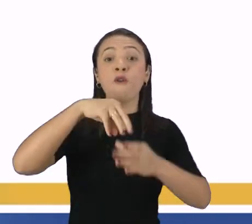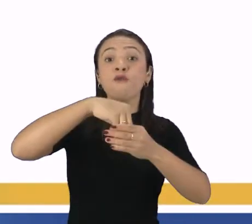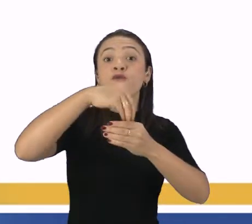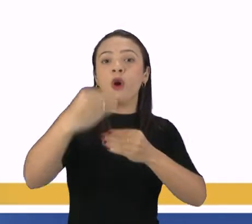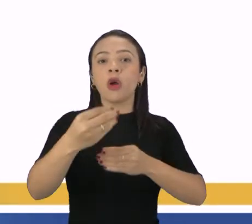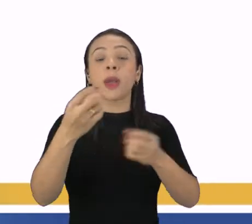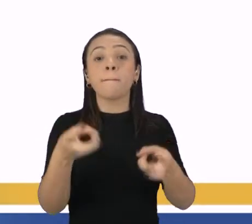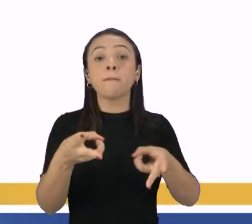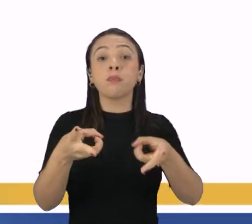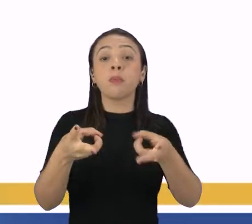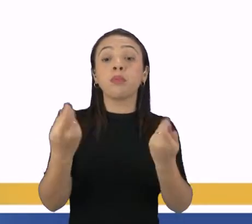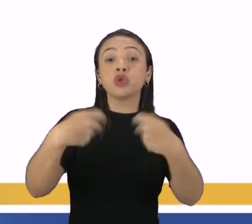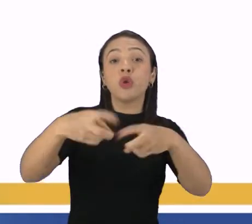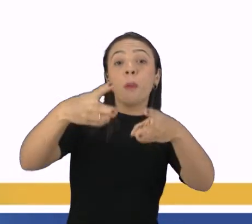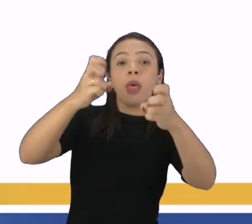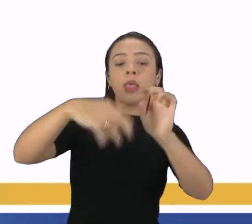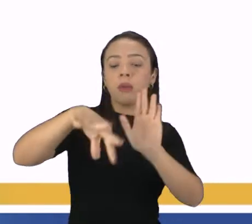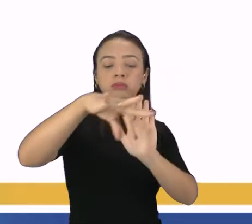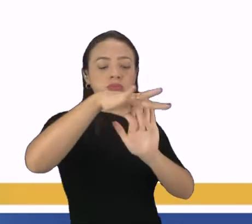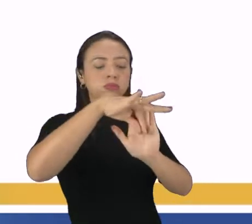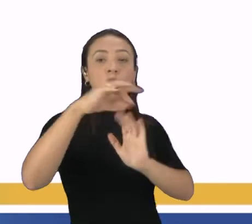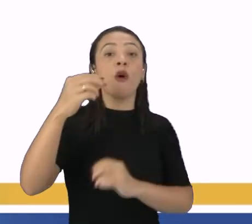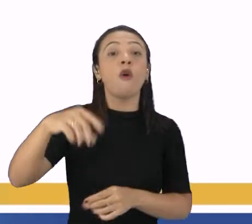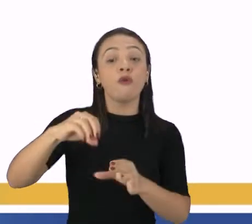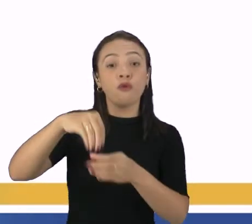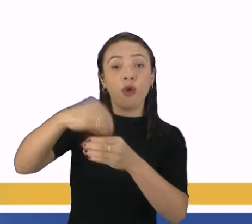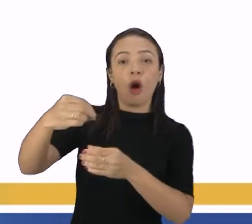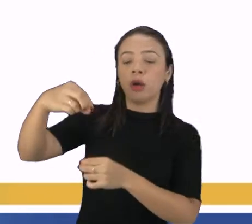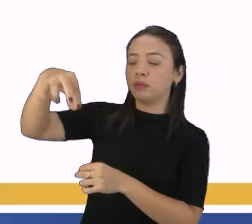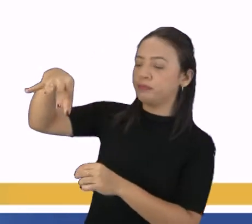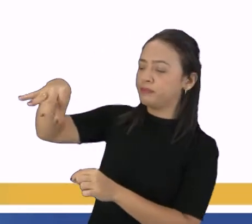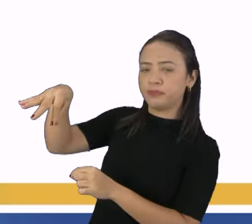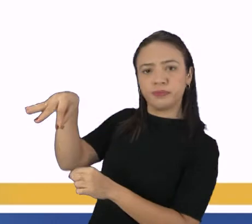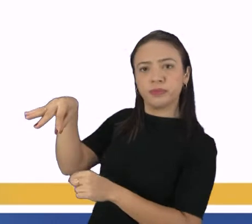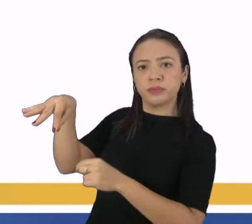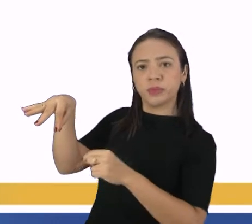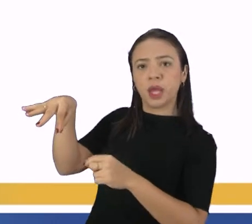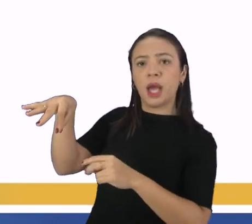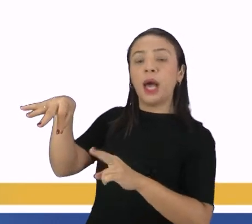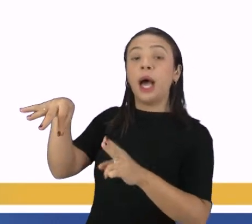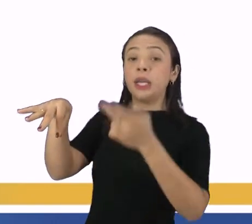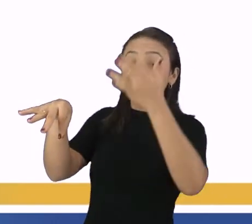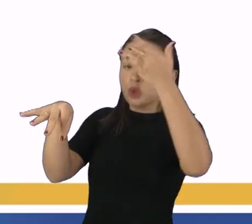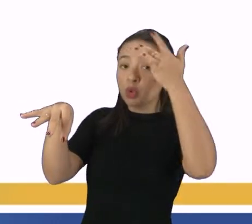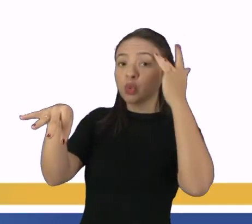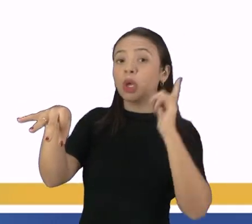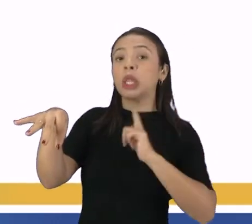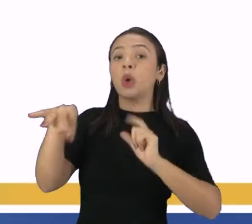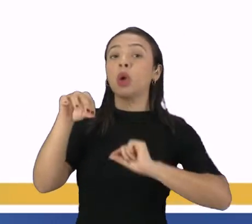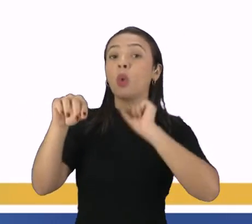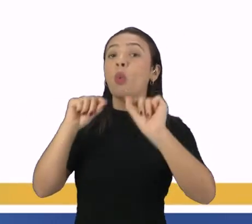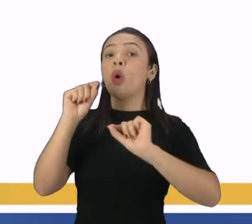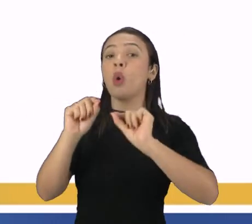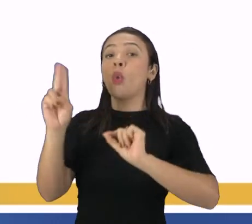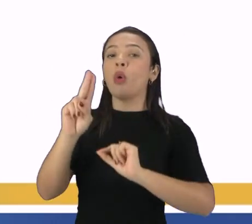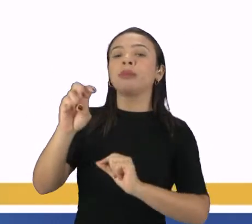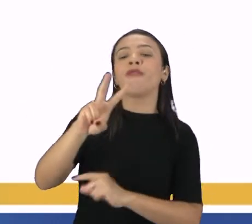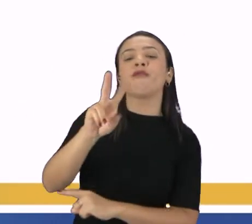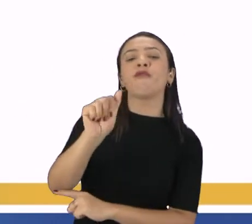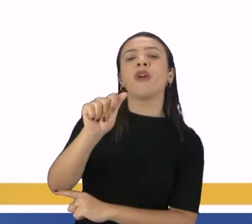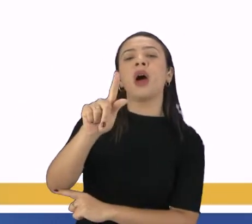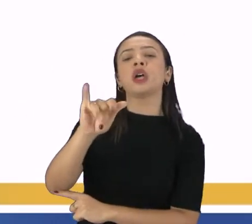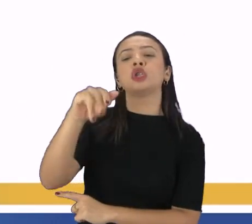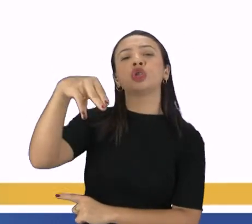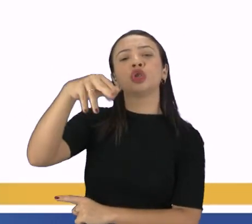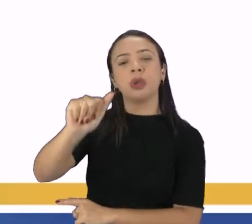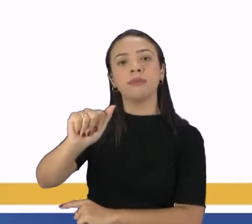externa, visível, do sistema reprodutor feminino. As pessoas em geral costumam dar o nome para essa parte de vagina, elas chamam